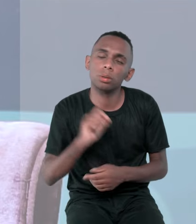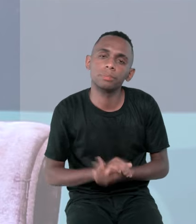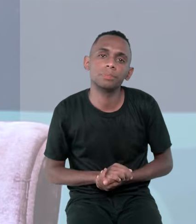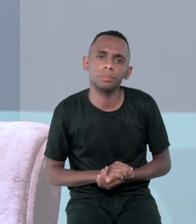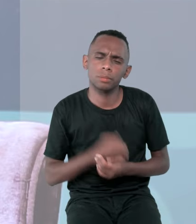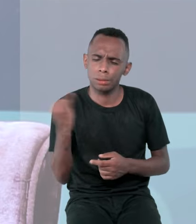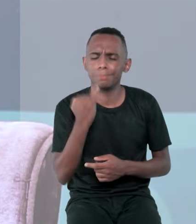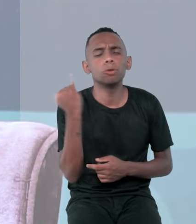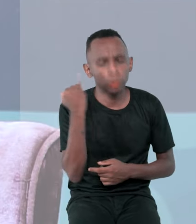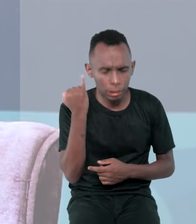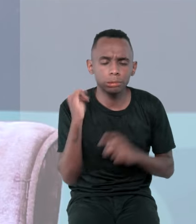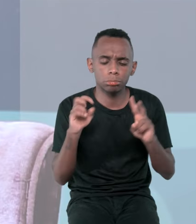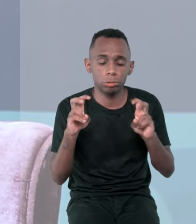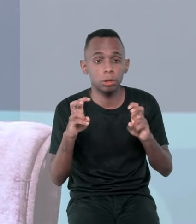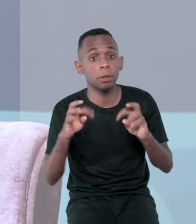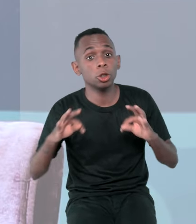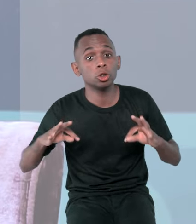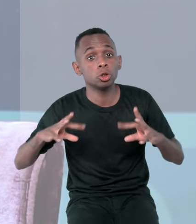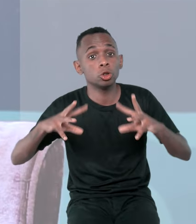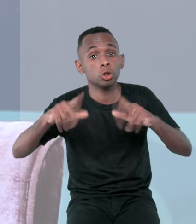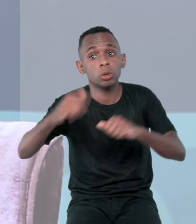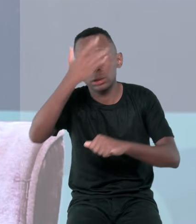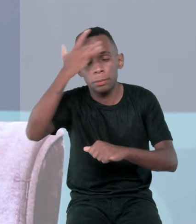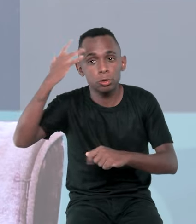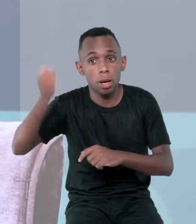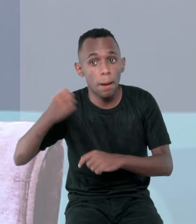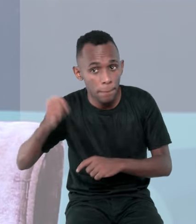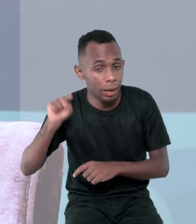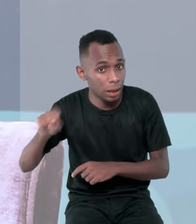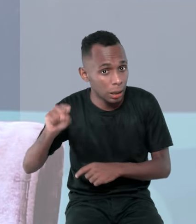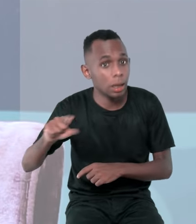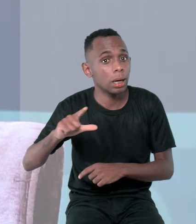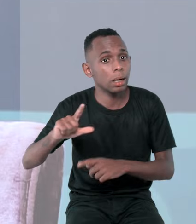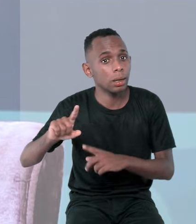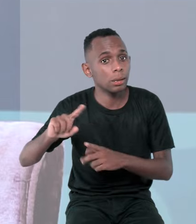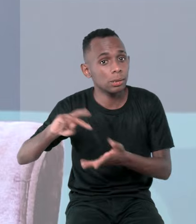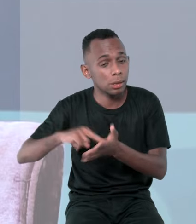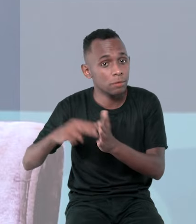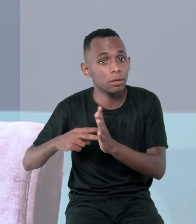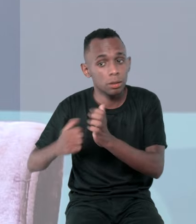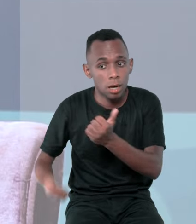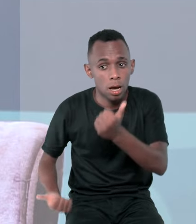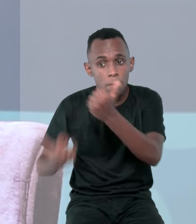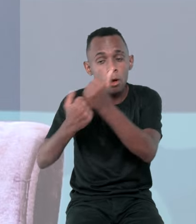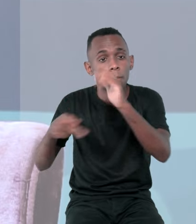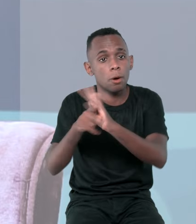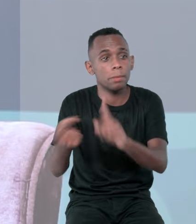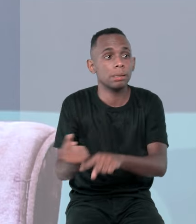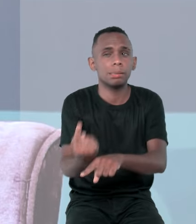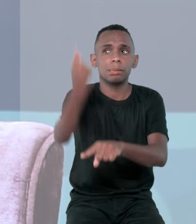que é bem importante. Todas as pessoas brancas, de alguma forma, se beneficiaram do processo escravagista no